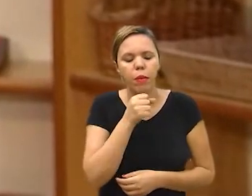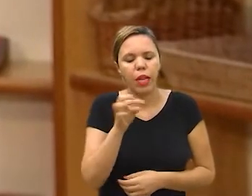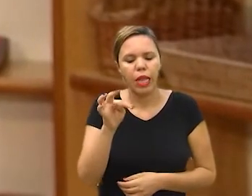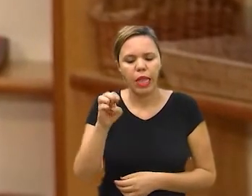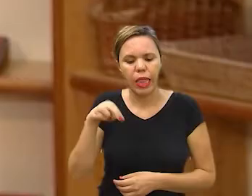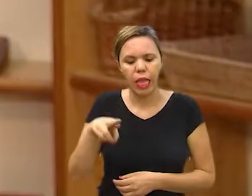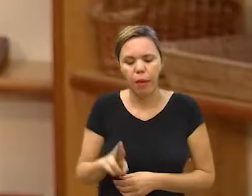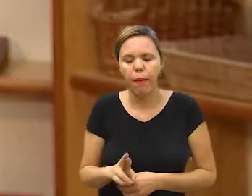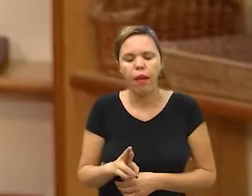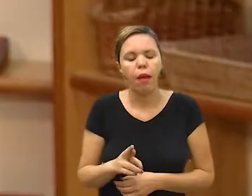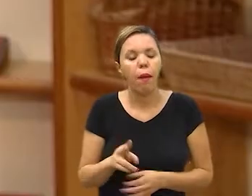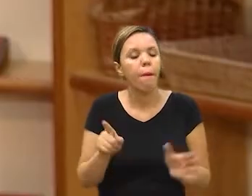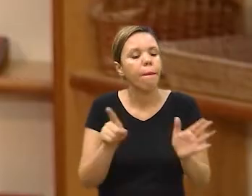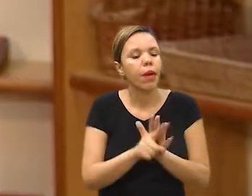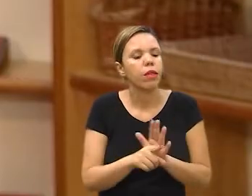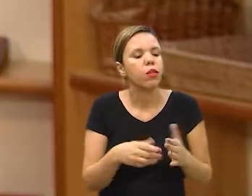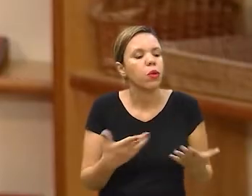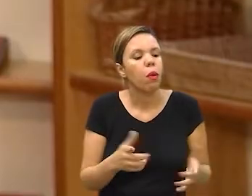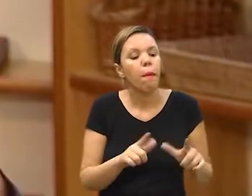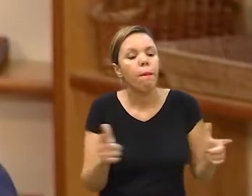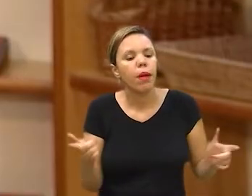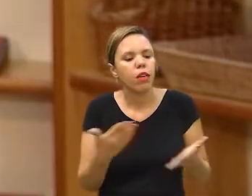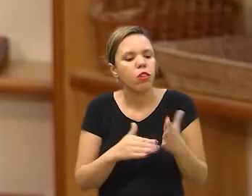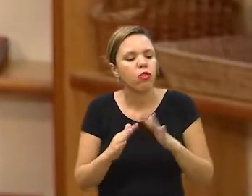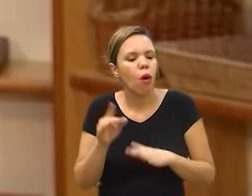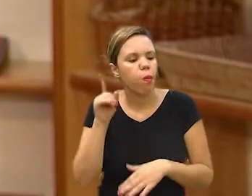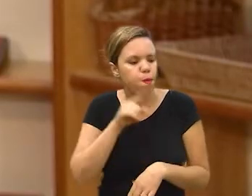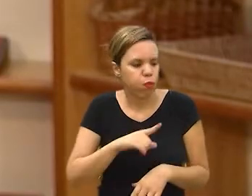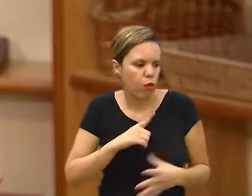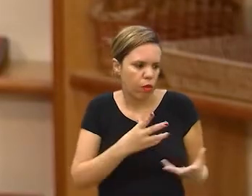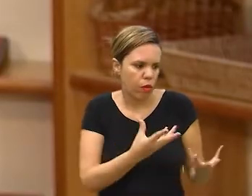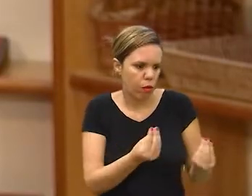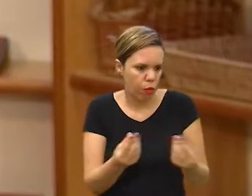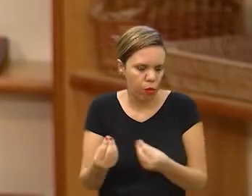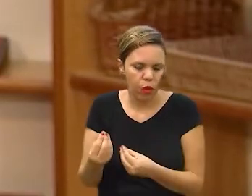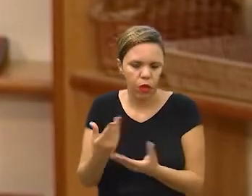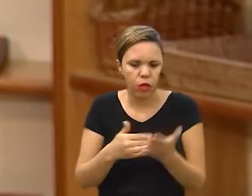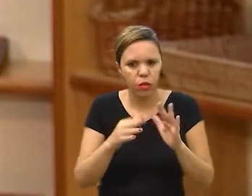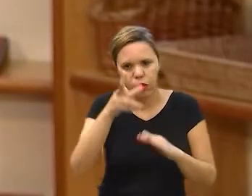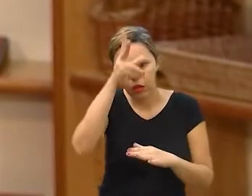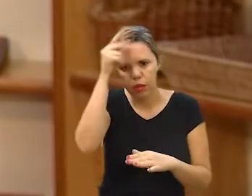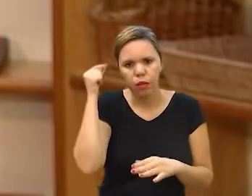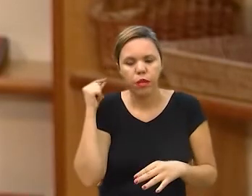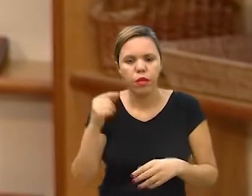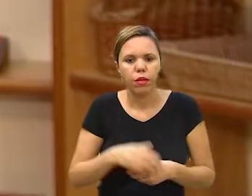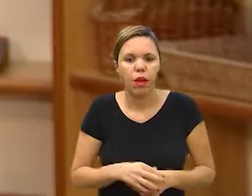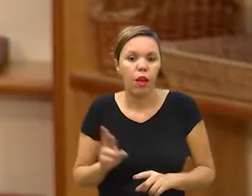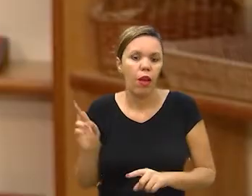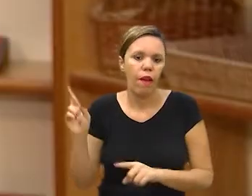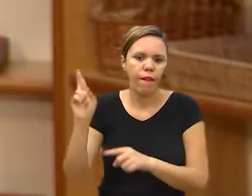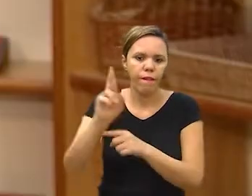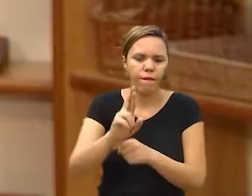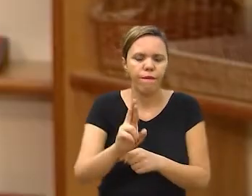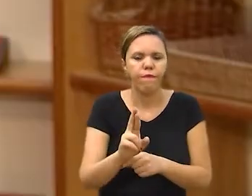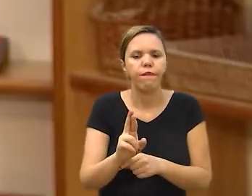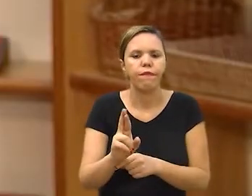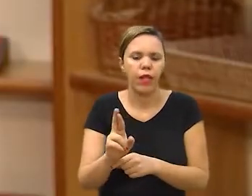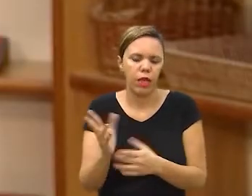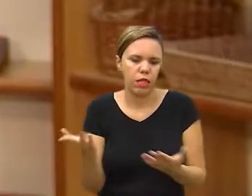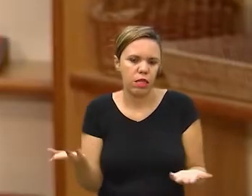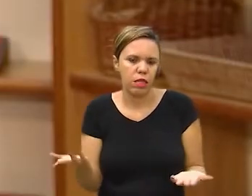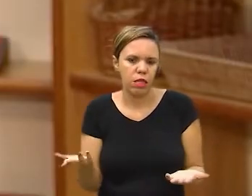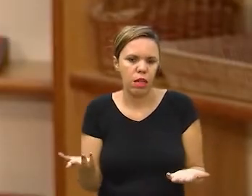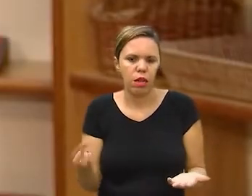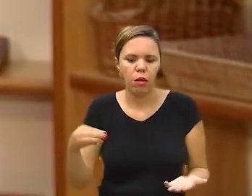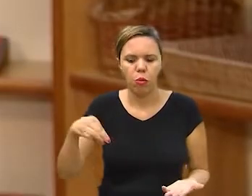assim, como a Nick disse, né? A maior parte das escolas, mesmo nos Estados Unidos, tem muitas escolas públicas. Os Estados Unidos é um grande referencial do método Montessori.